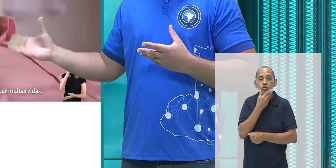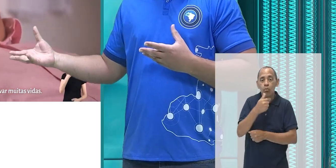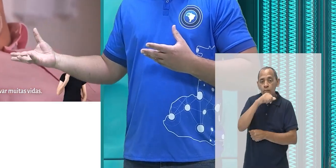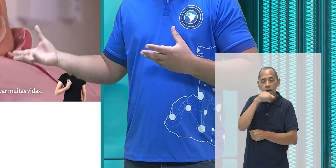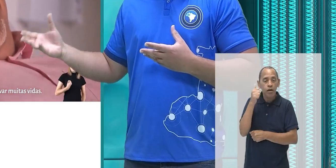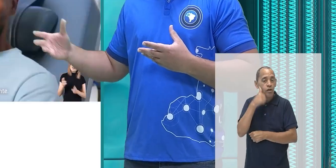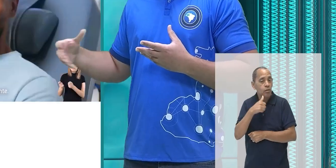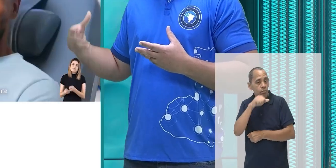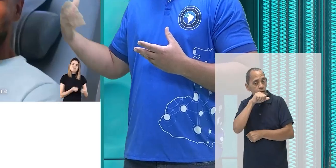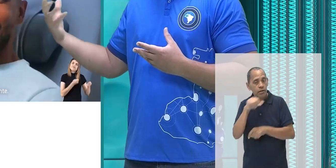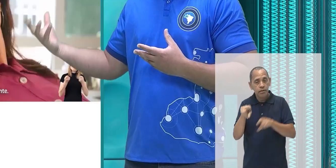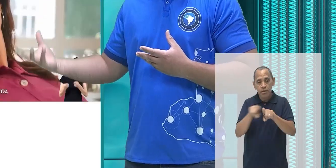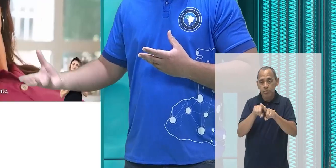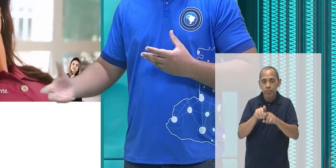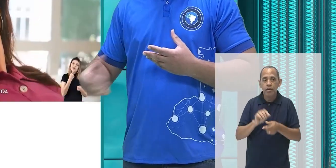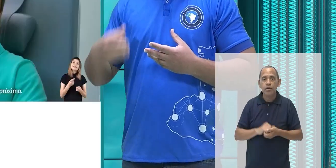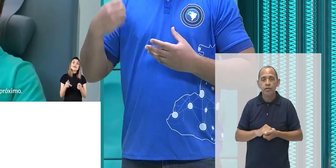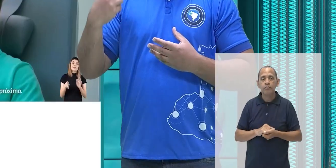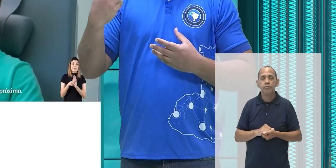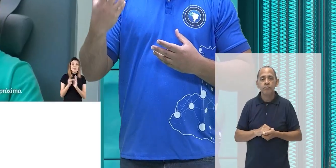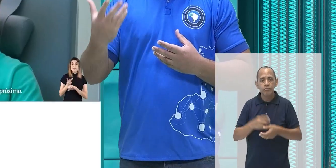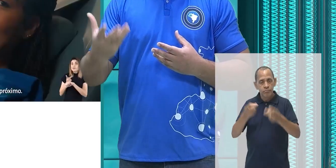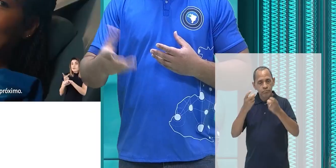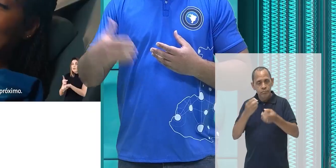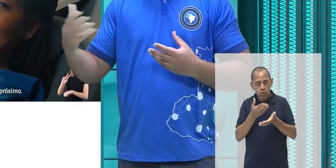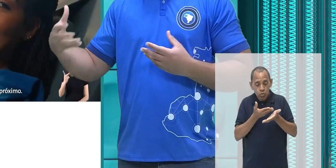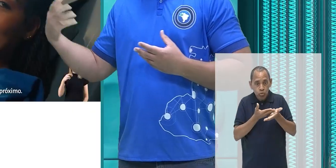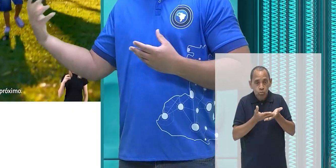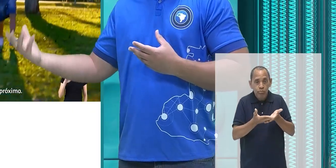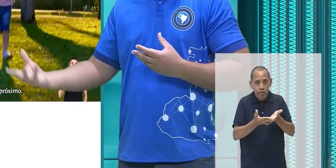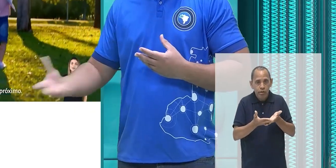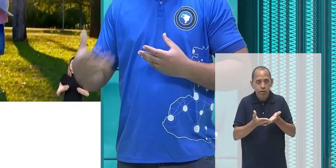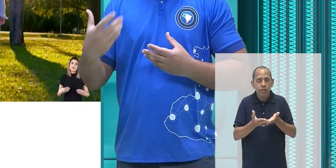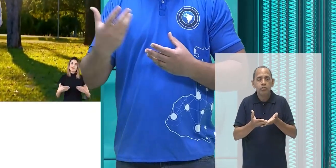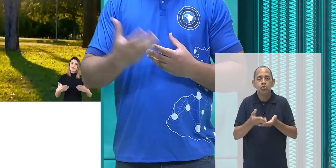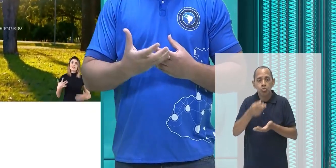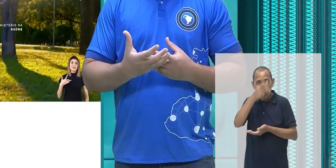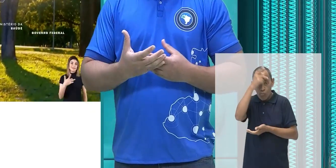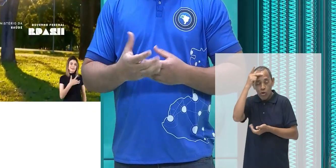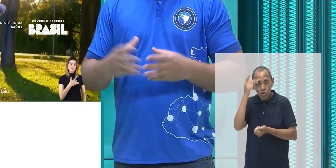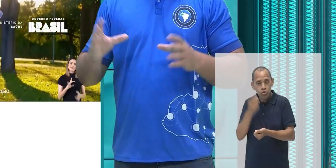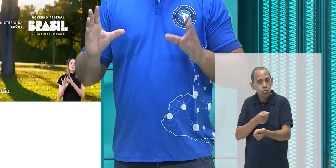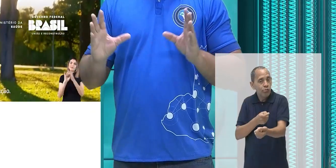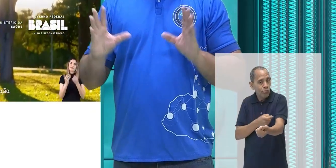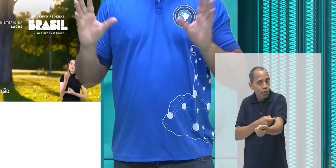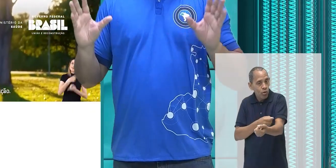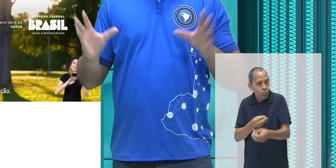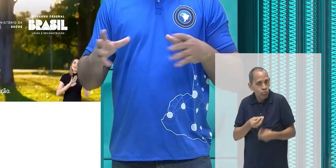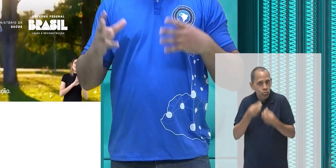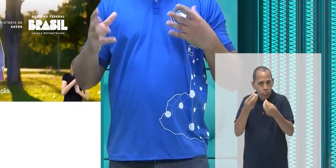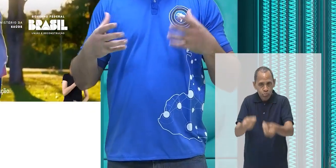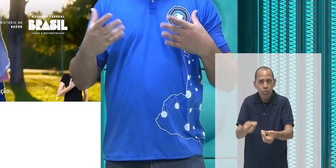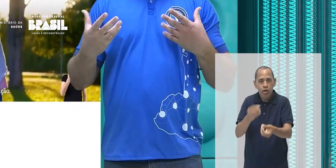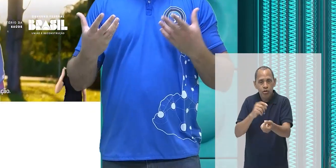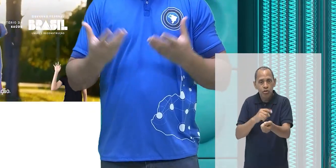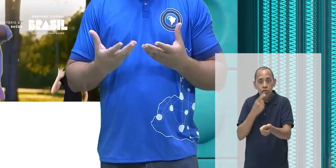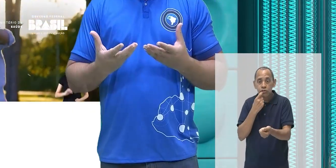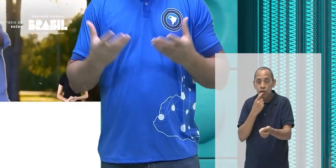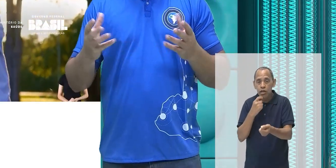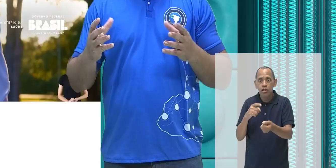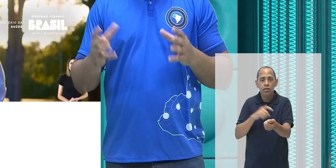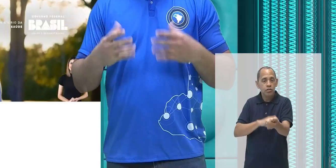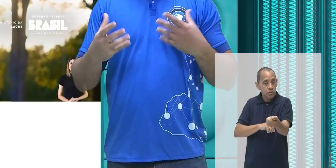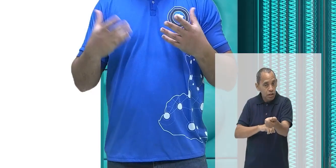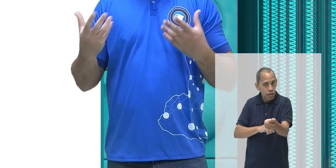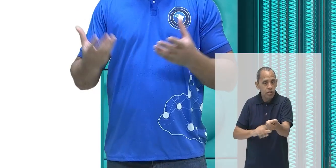no início exatamente o cidadão doando sangue, as pessoas doando sangue. Então percebo que todas essas